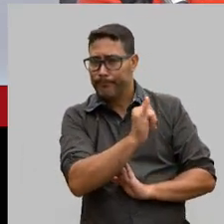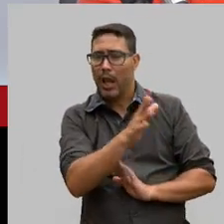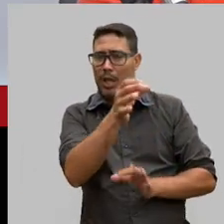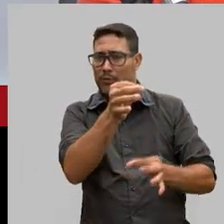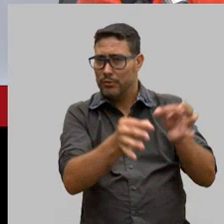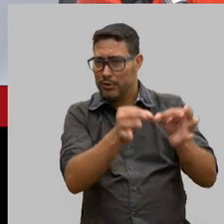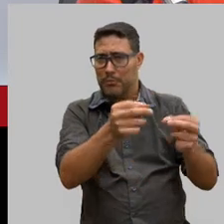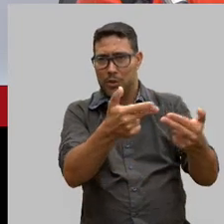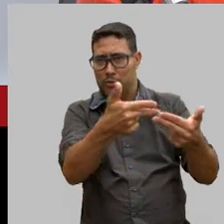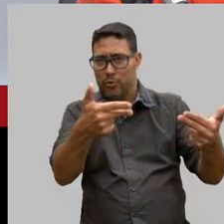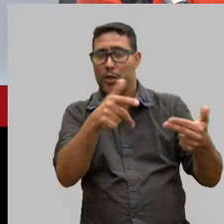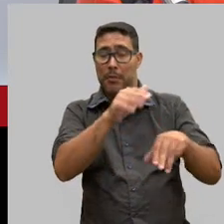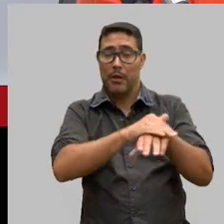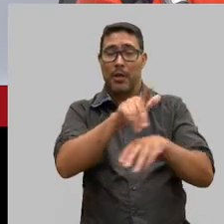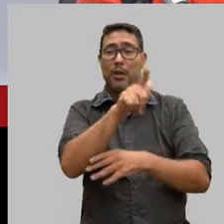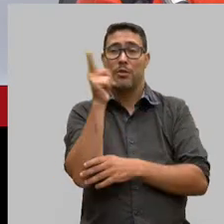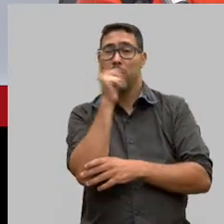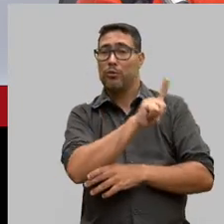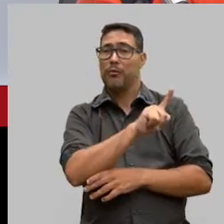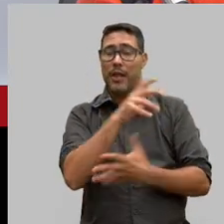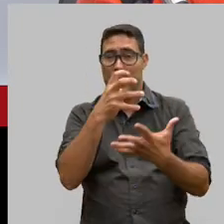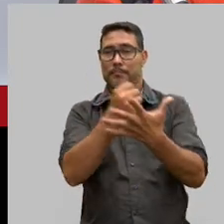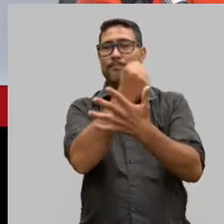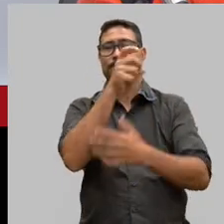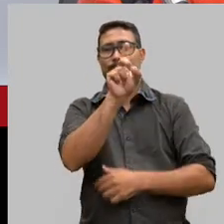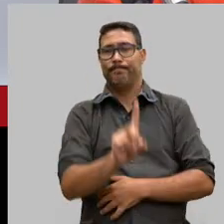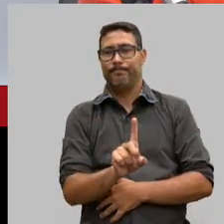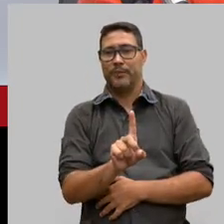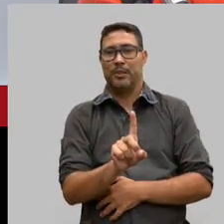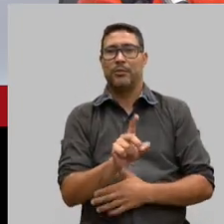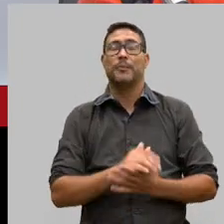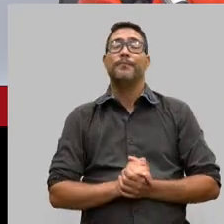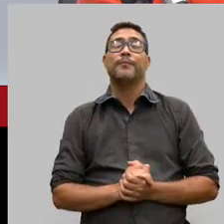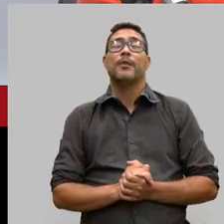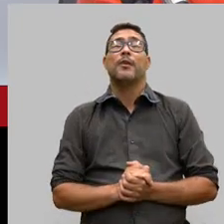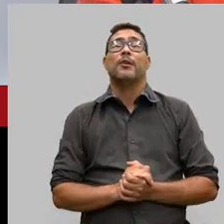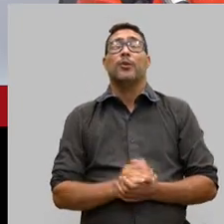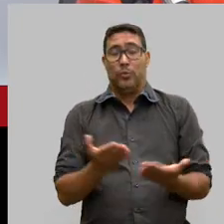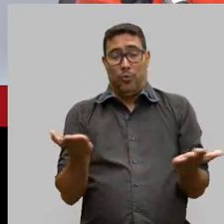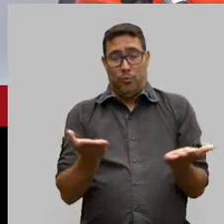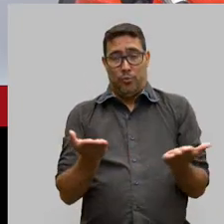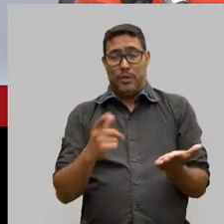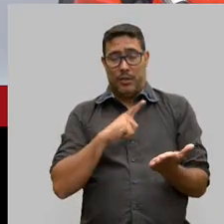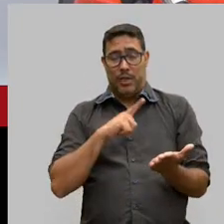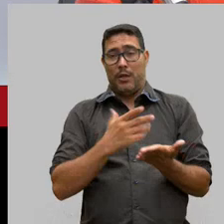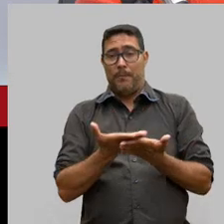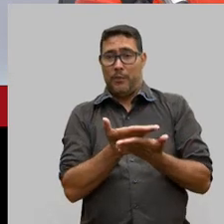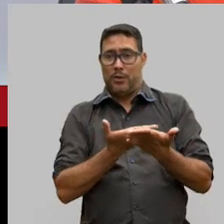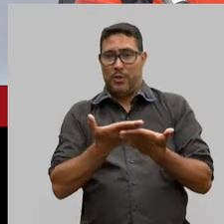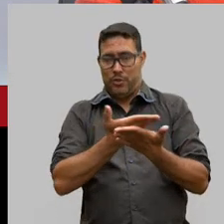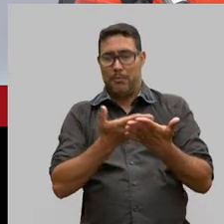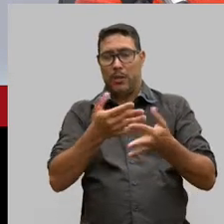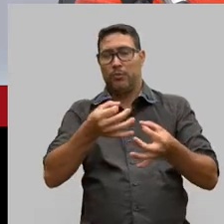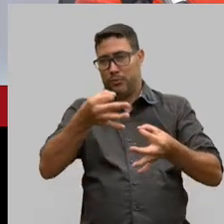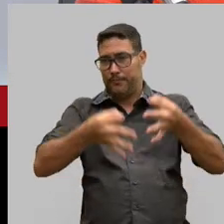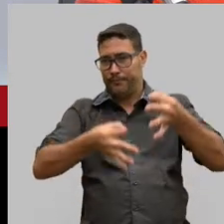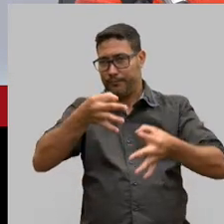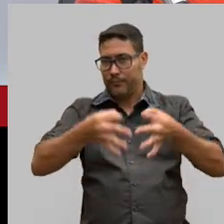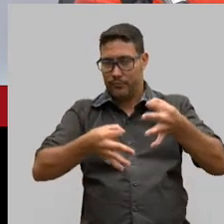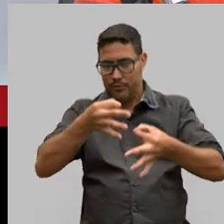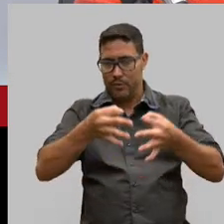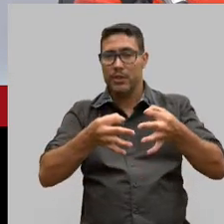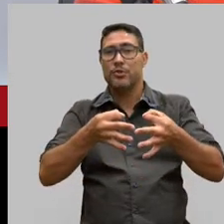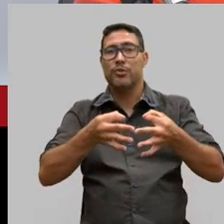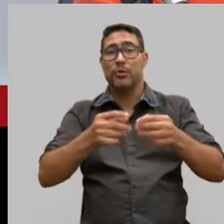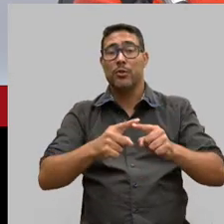alcançar os nossos direitos eh nós temos lá hoje né um atendimento jurídico e nós estamos montando